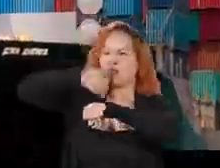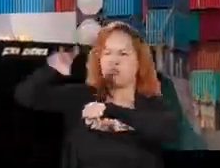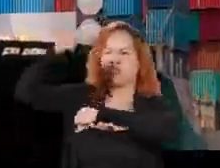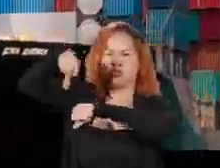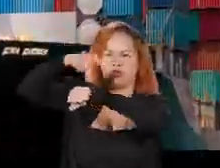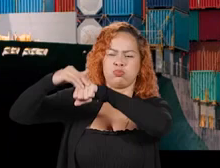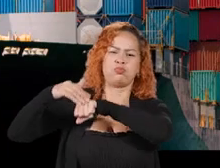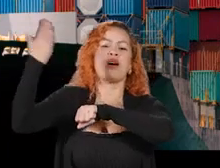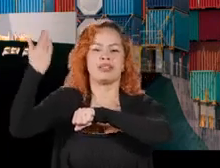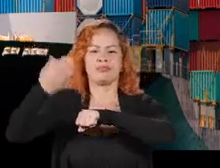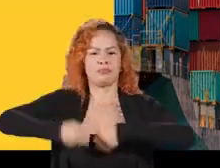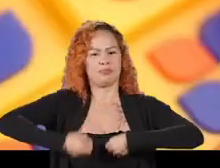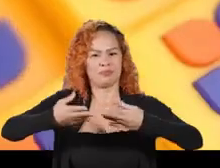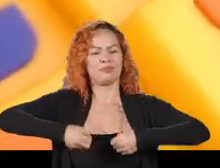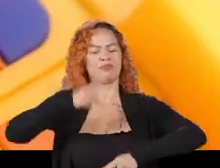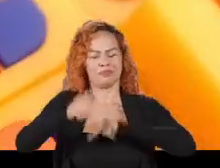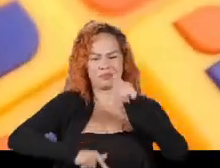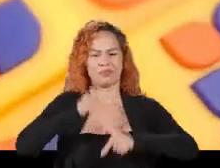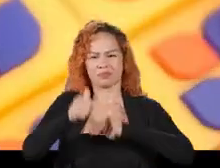gerar muitos empregos.